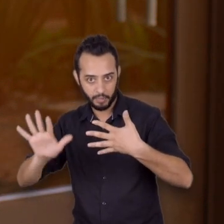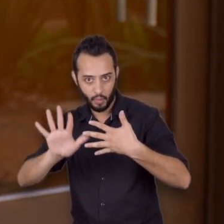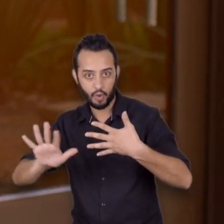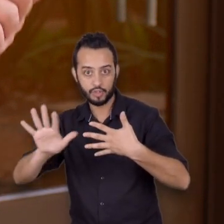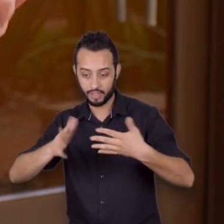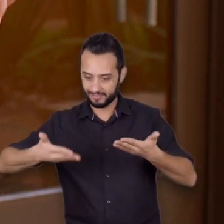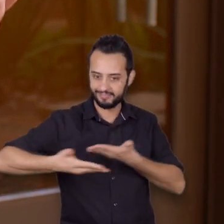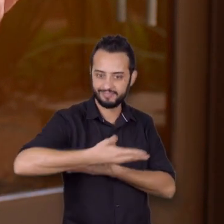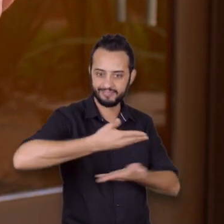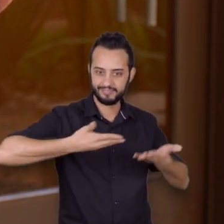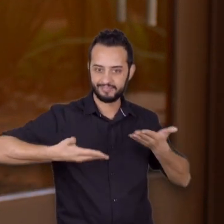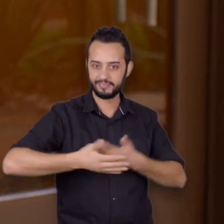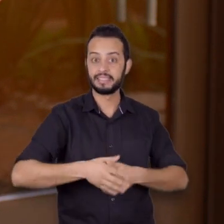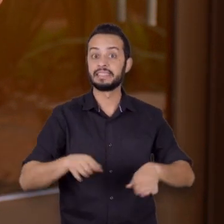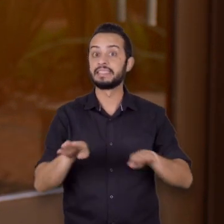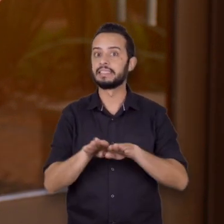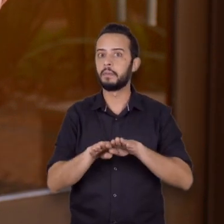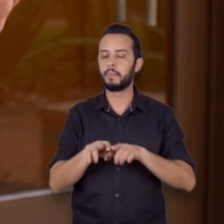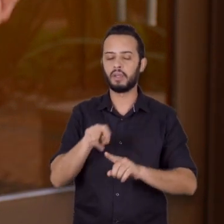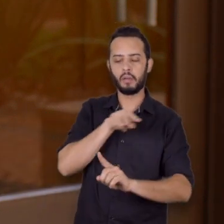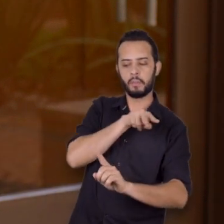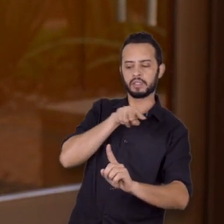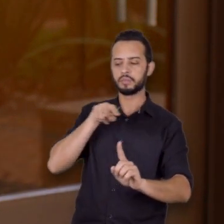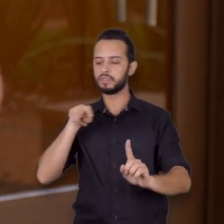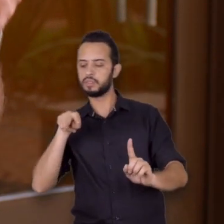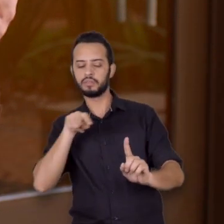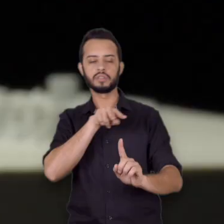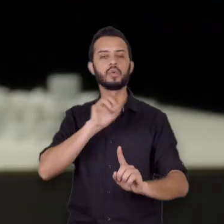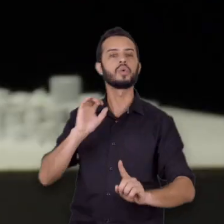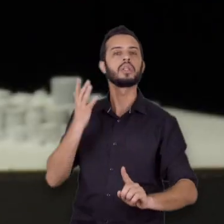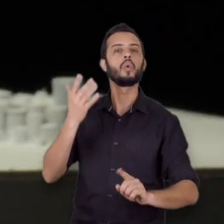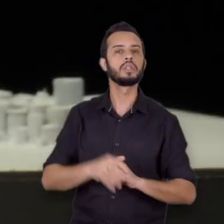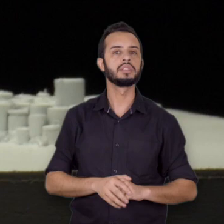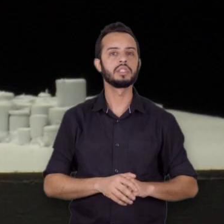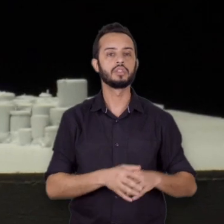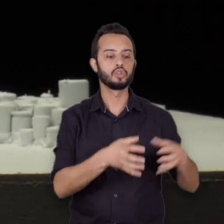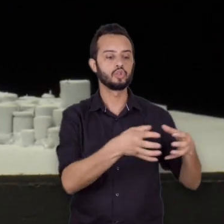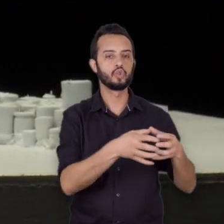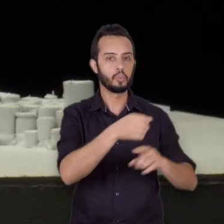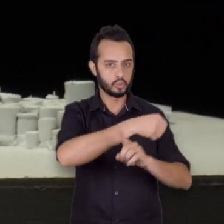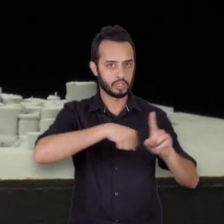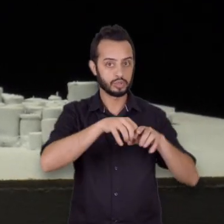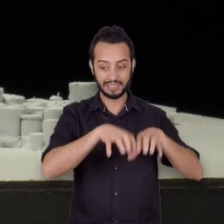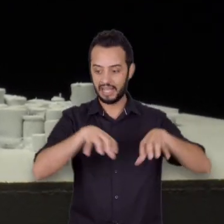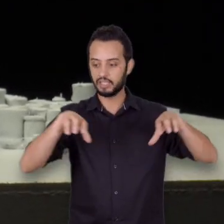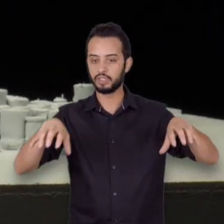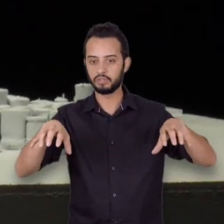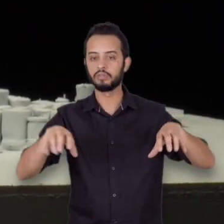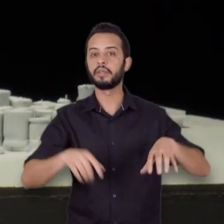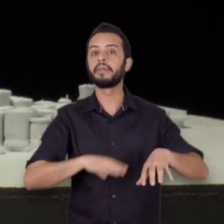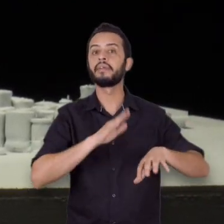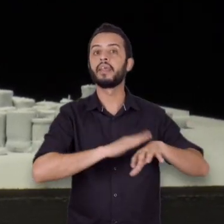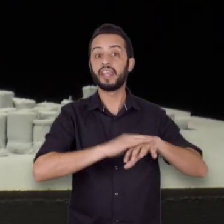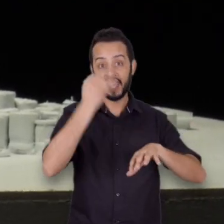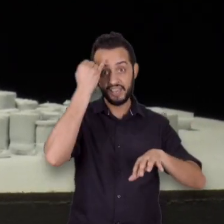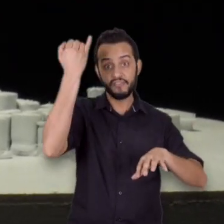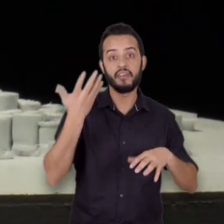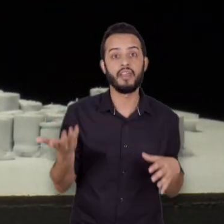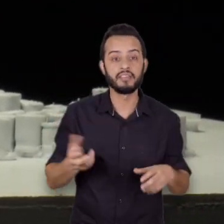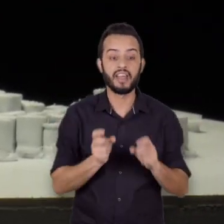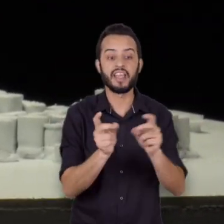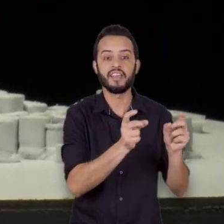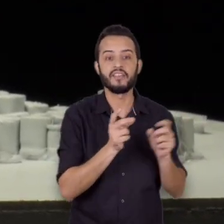olhar lateralmente o que está acontecendo também entre esses grupos sociais, né? Quem inova, quem inventa, quem vende, quem